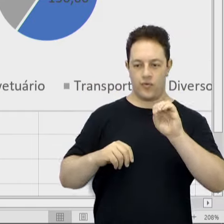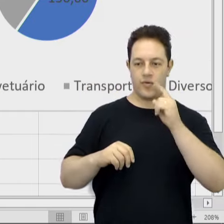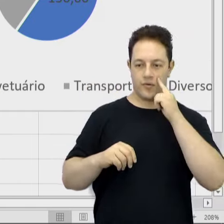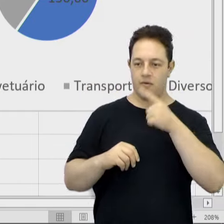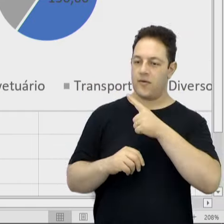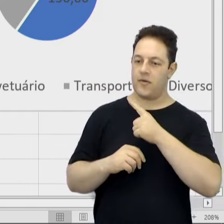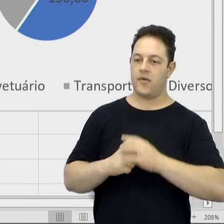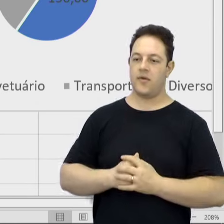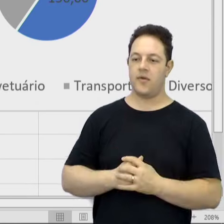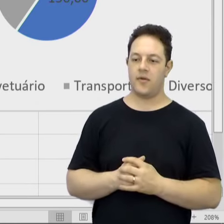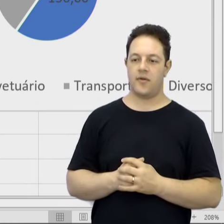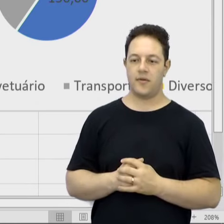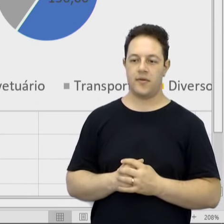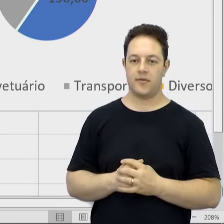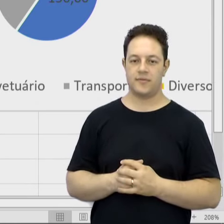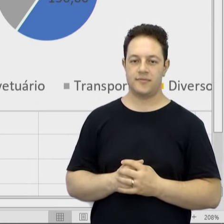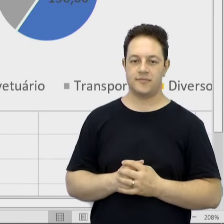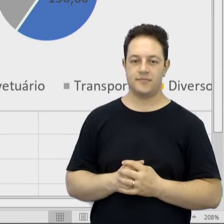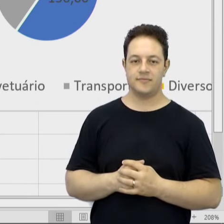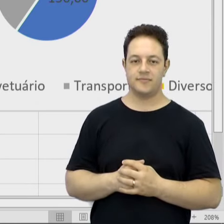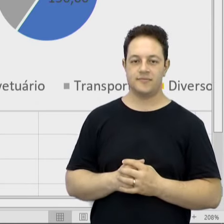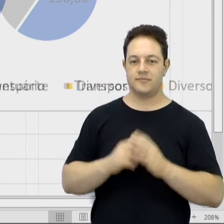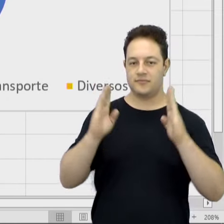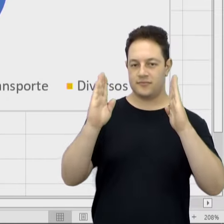Deixa eu desocultar ela.